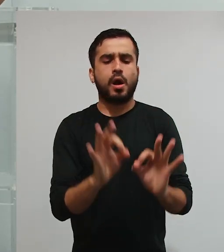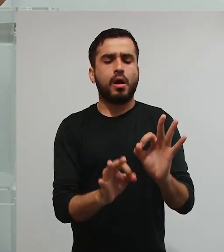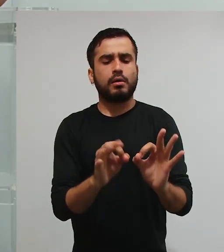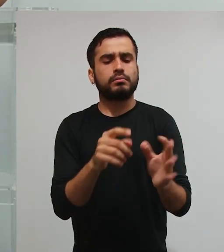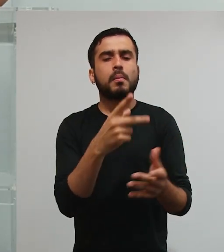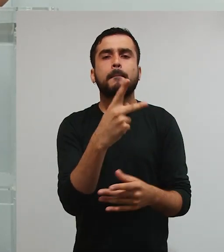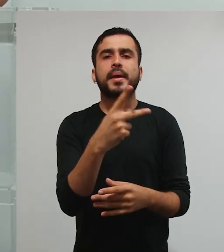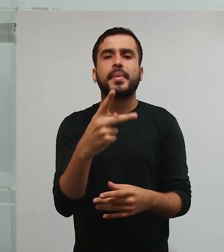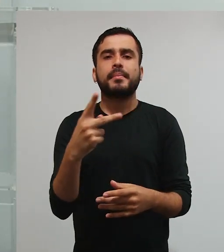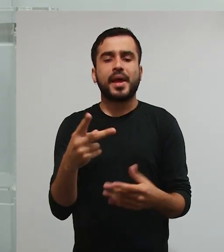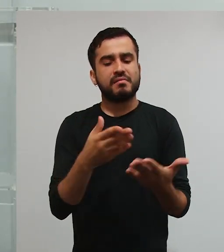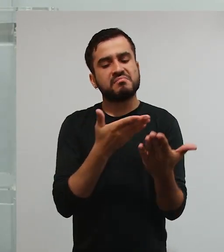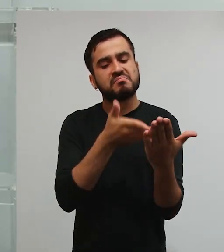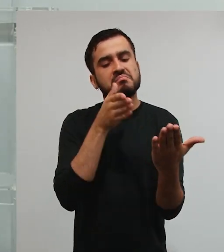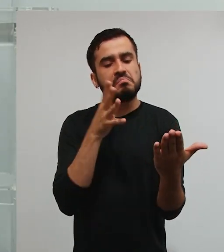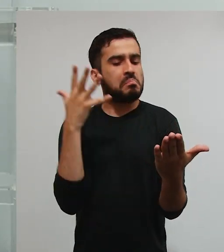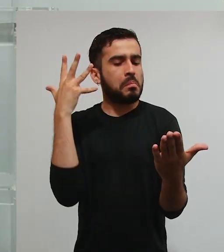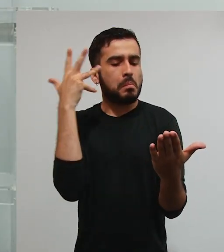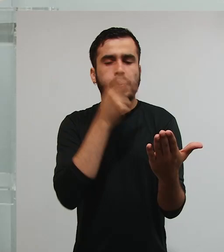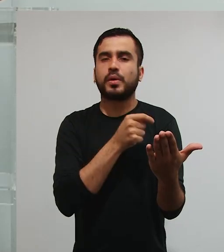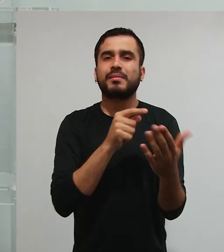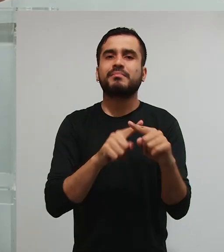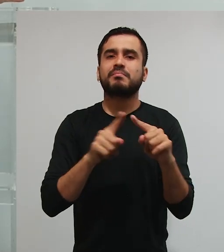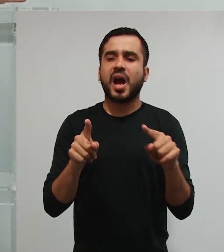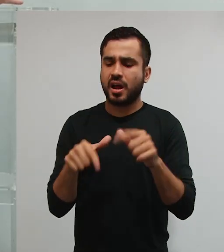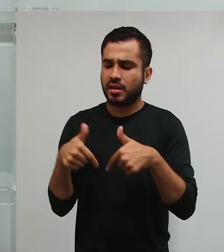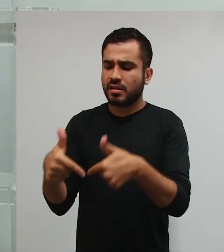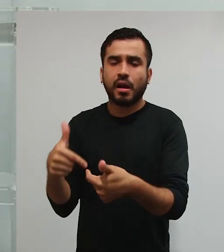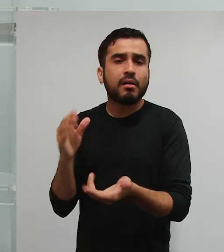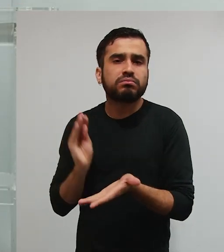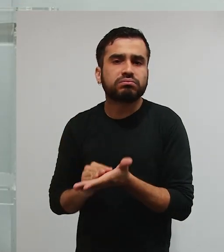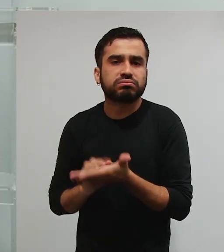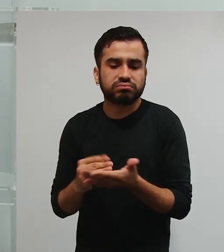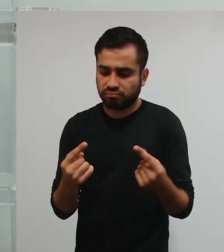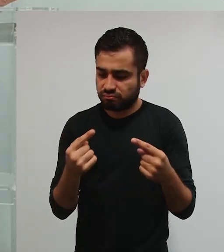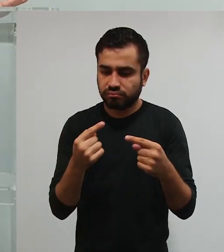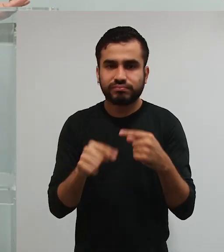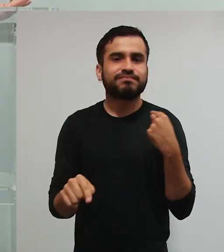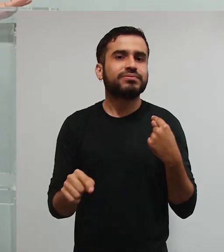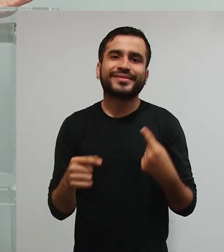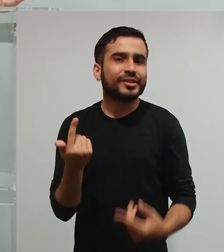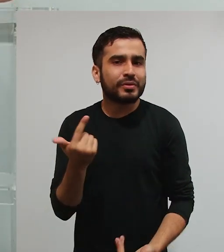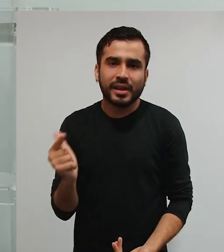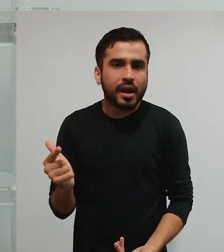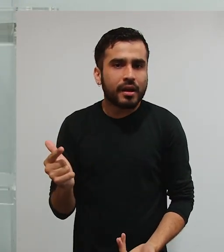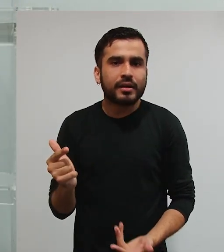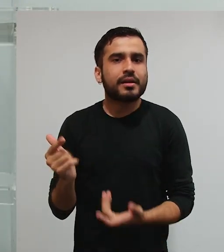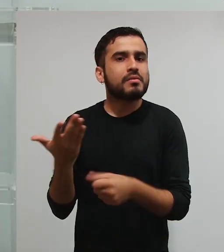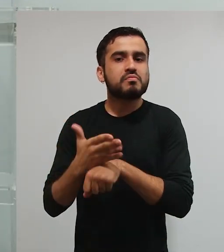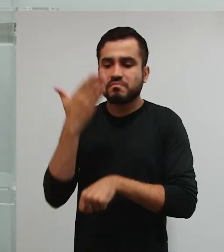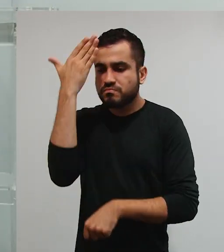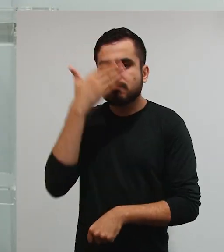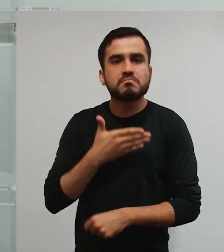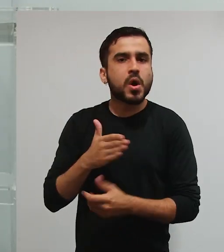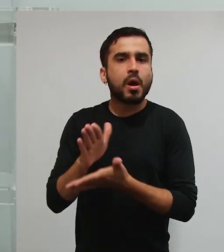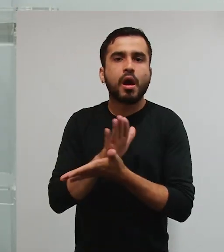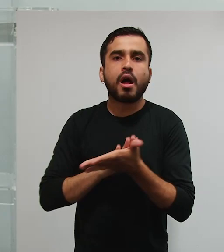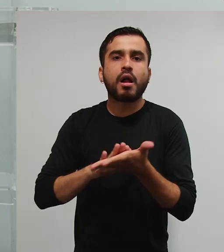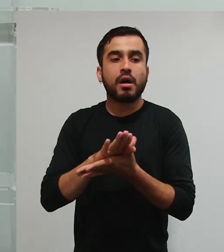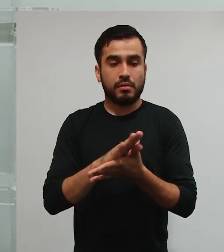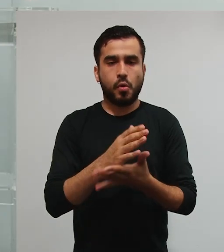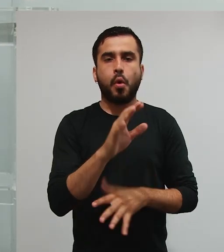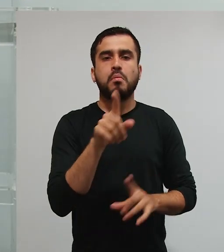projeto político-pedagógico, mas ações mesmo não existem. Não há provas, não